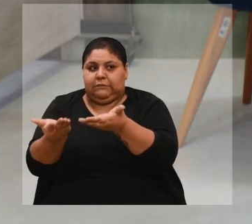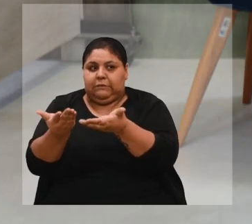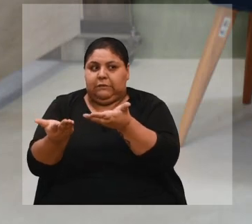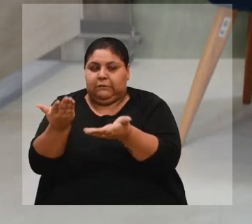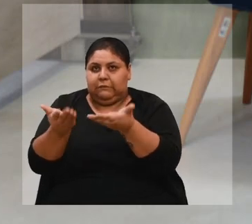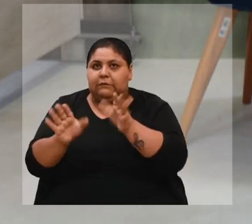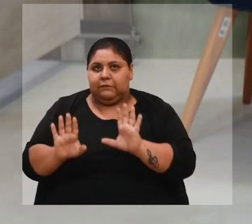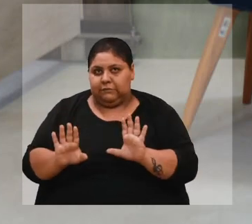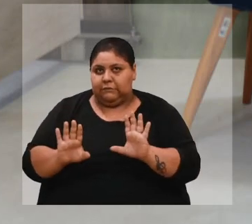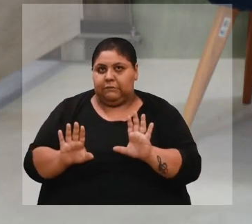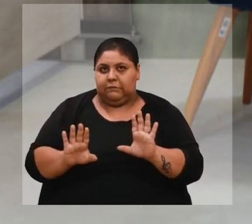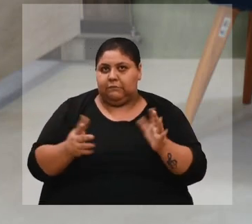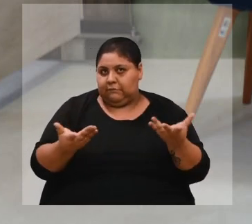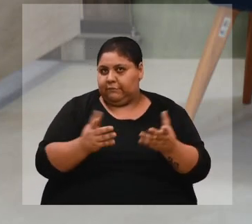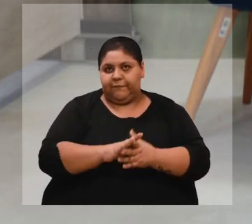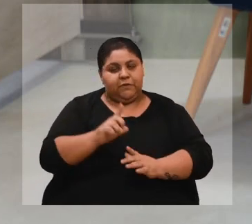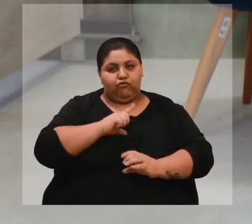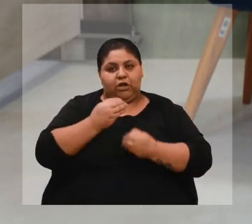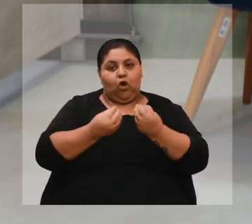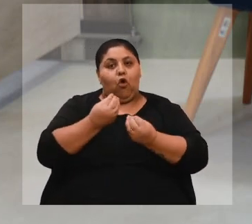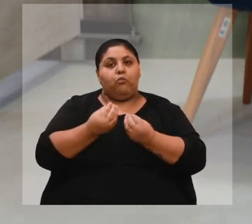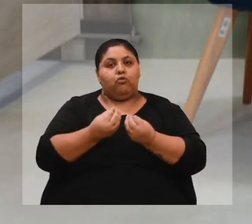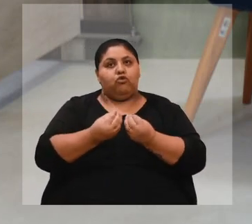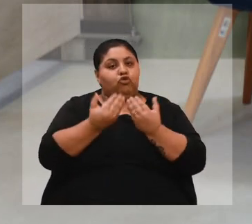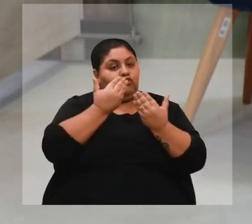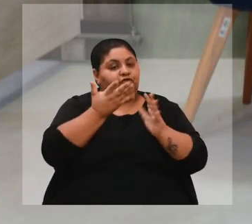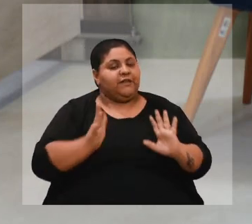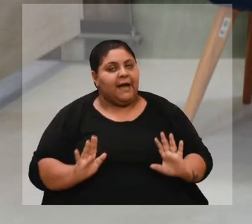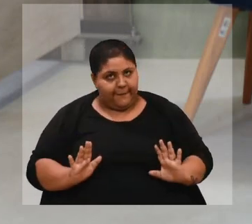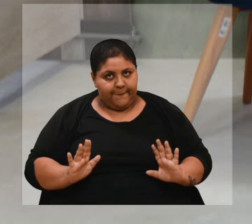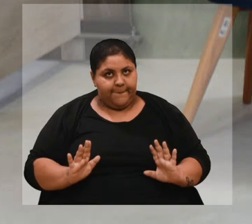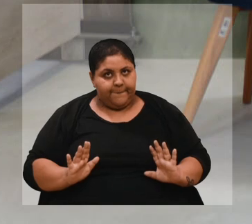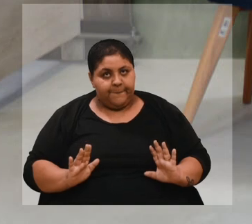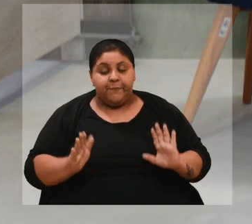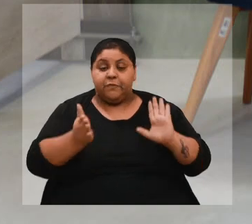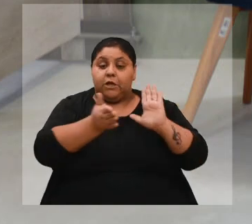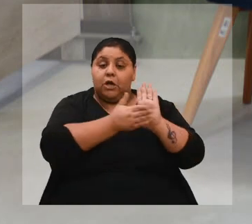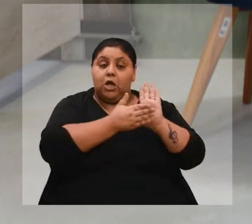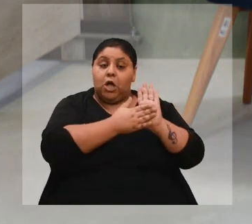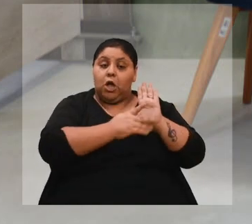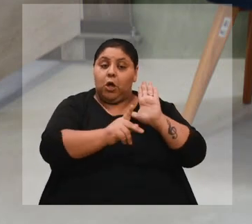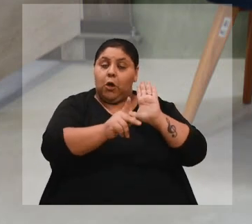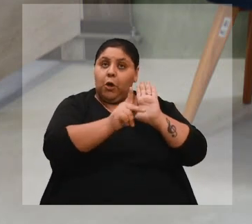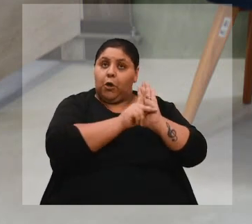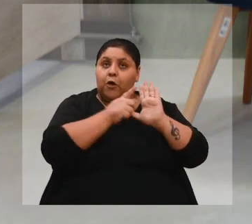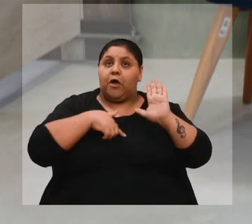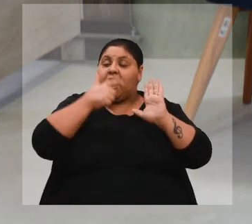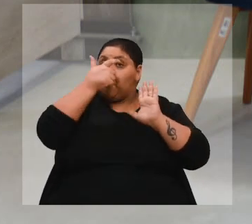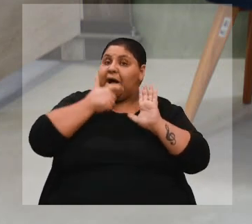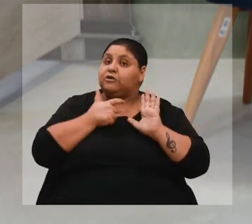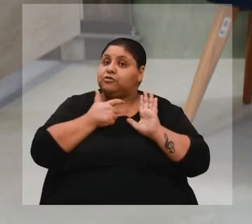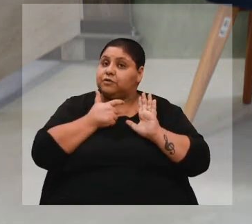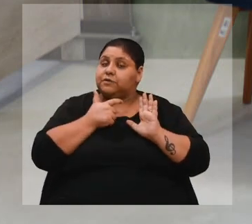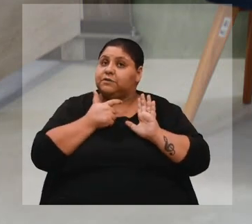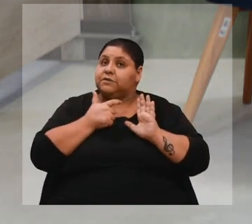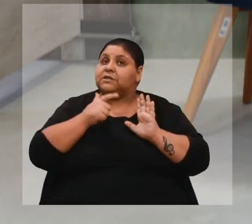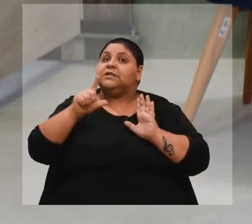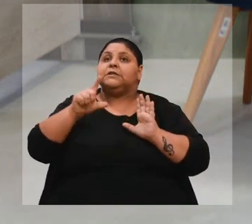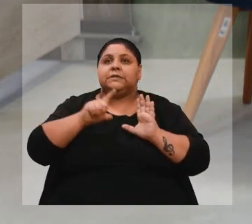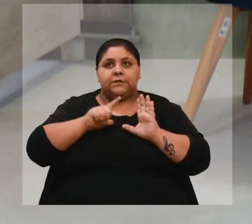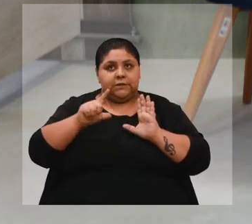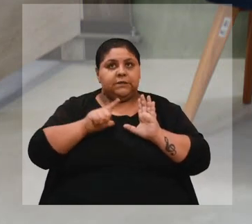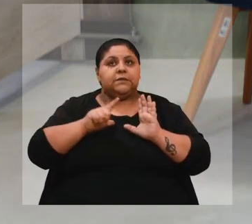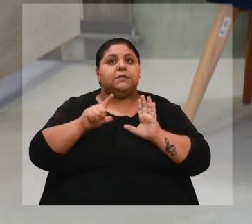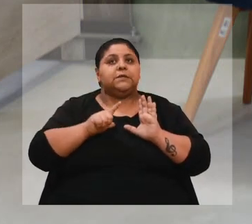resto trovam. Seja no balanço, seja na balança. Não tem como contestar. Então, eu propus esse projeto, né, e eu acho